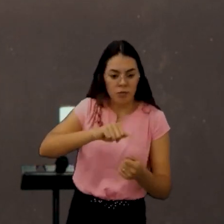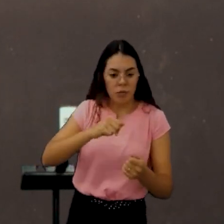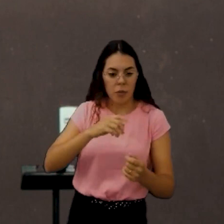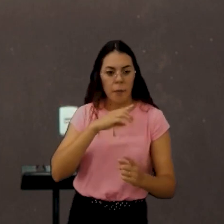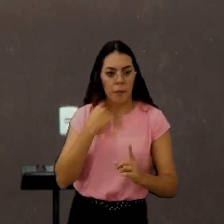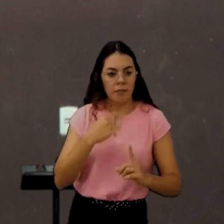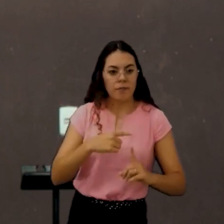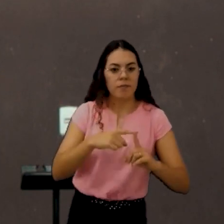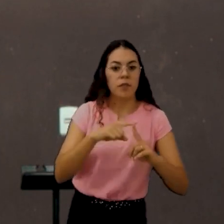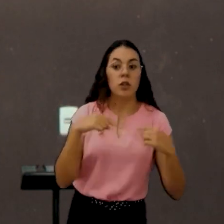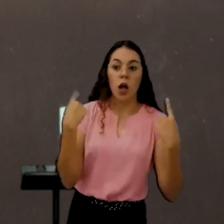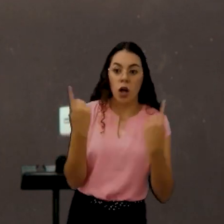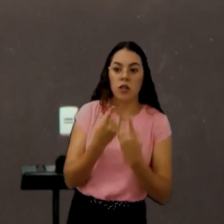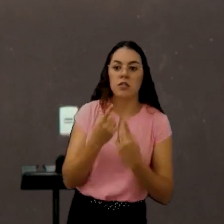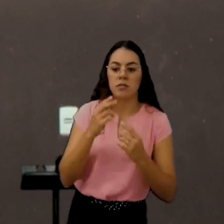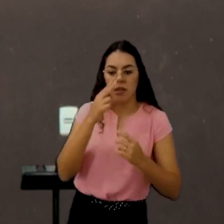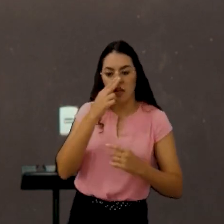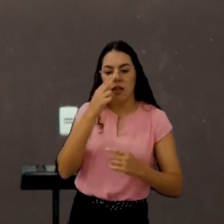somos enviados ao mundo.